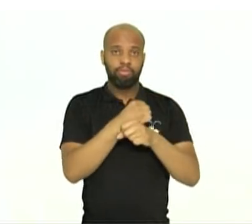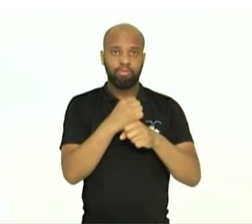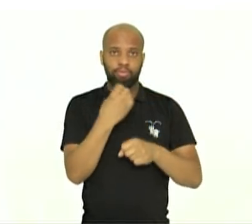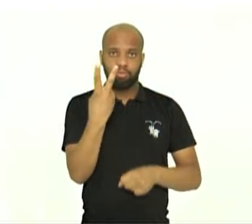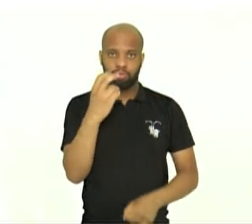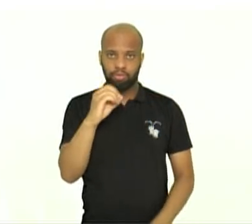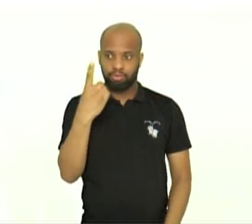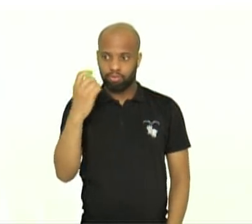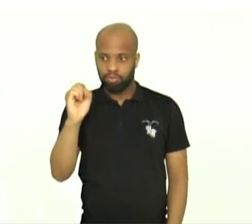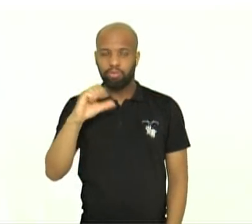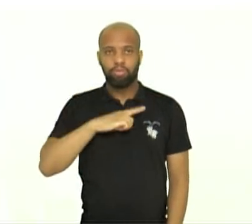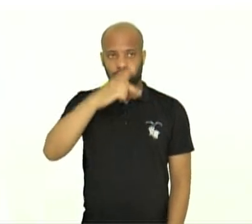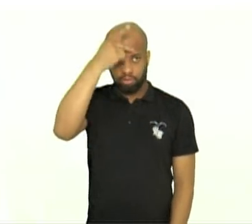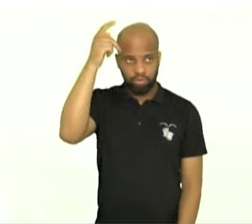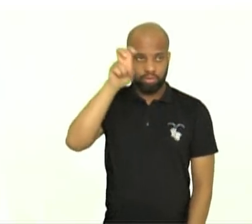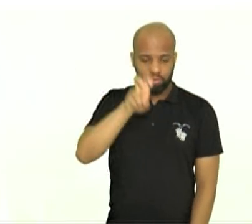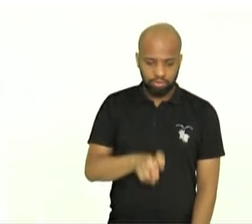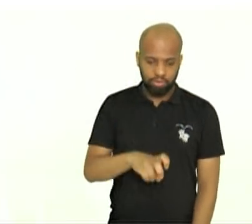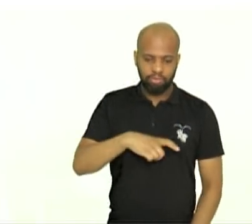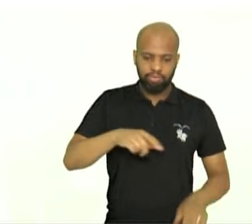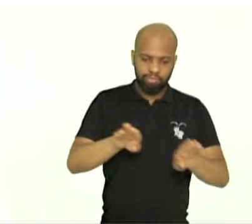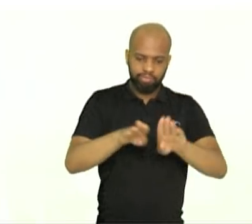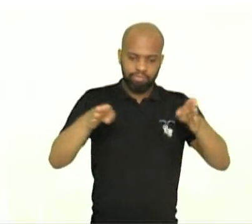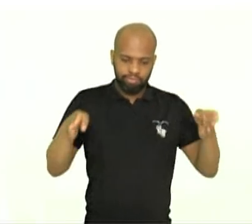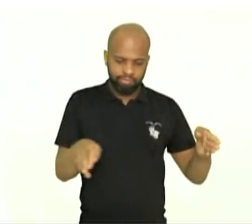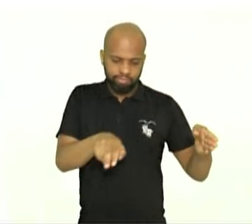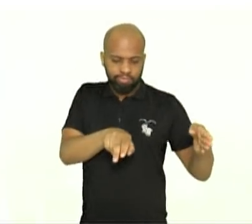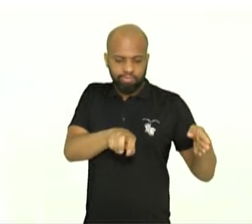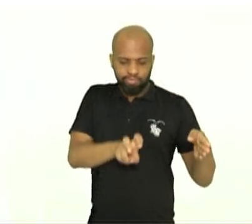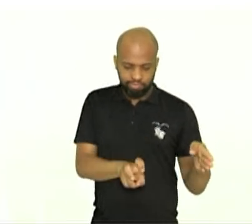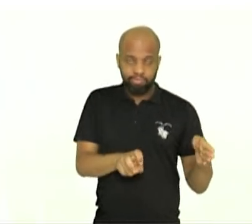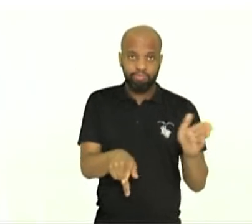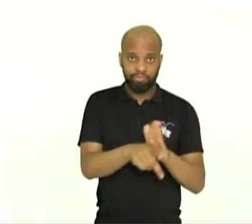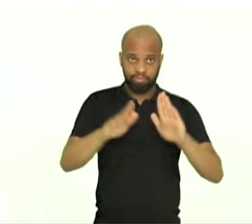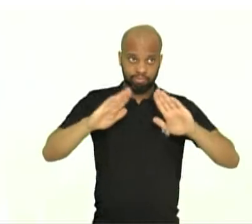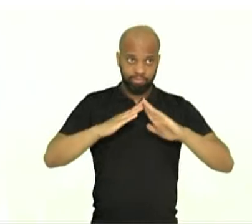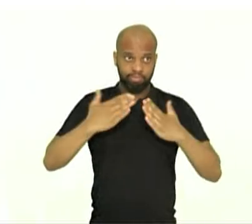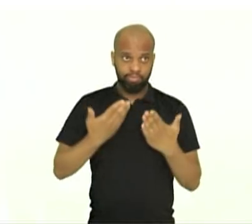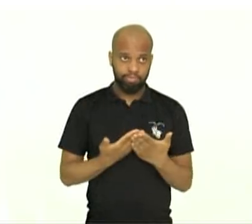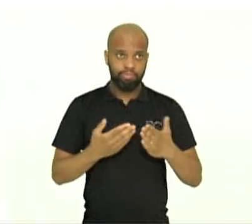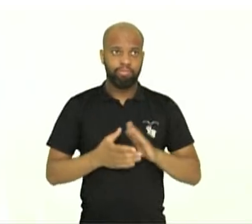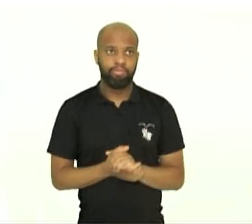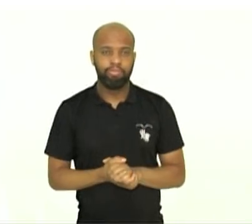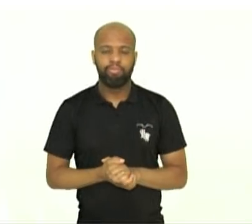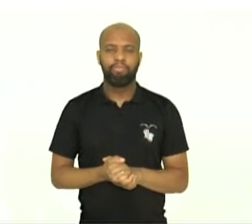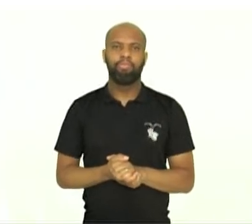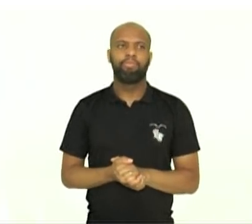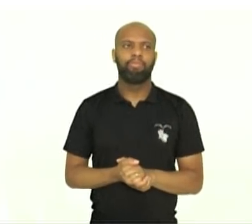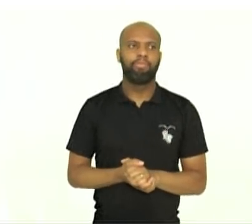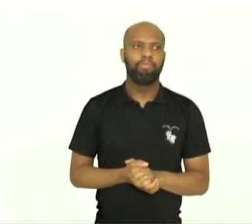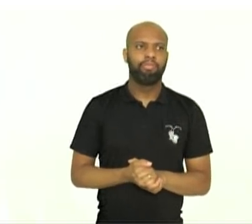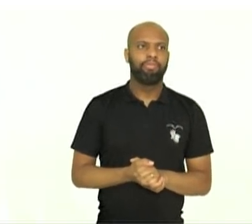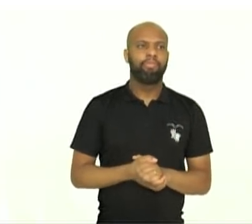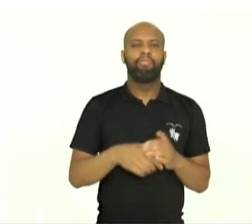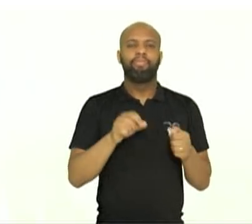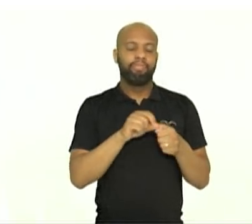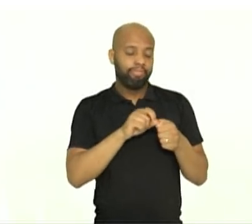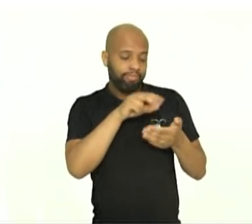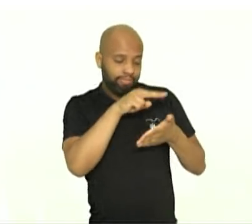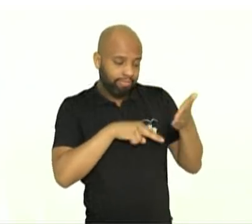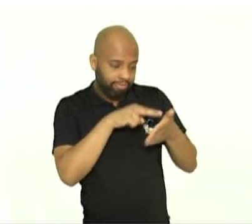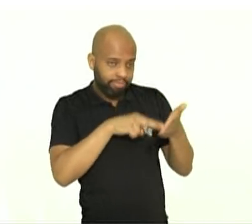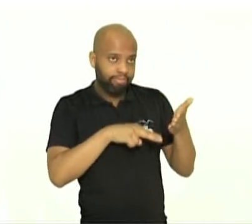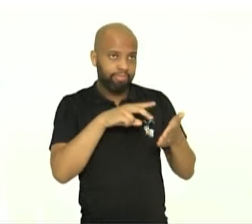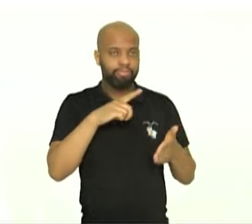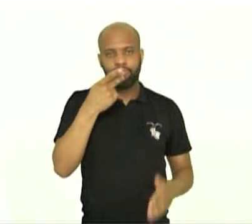uma pessoa sentada numa cadeira escolar e ela fazendo a leitura ali, um balão